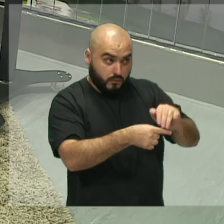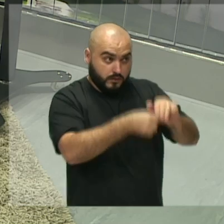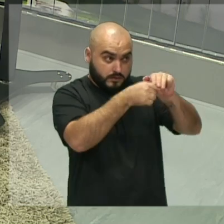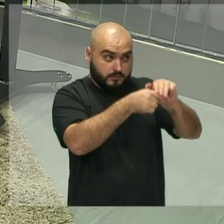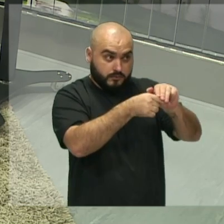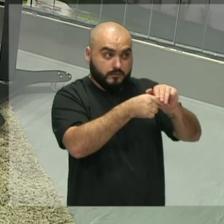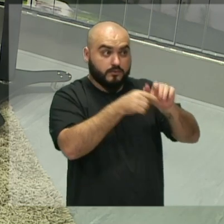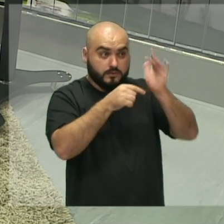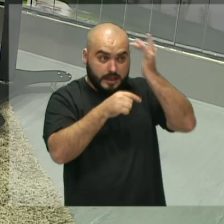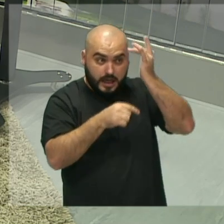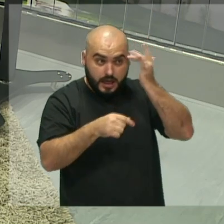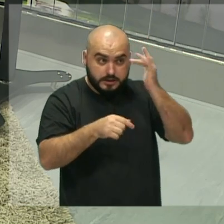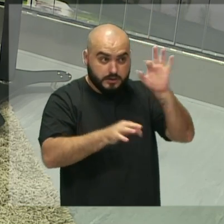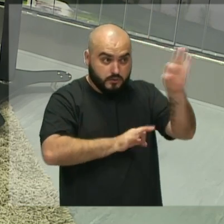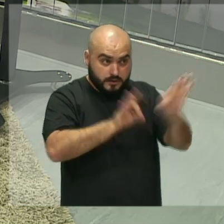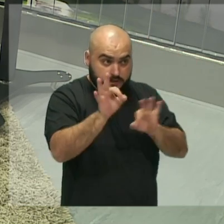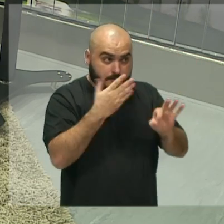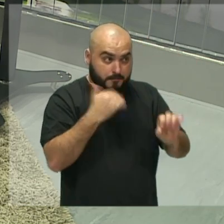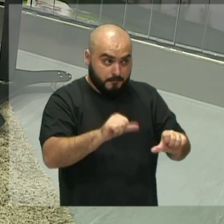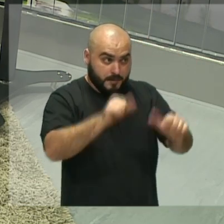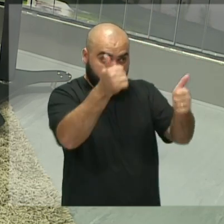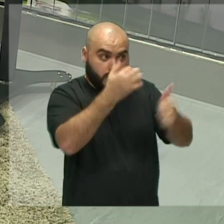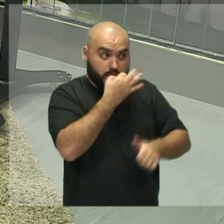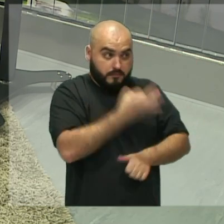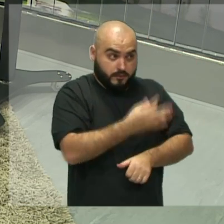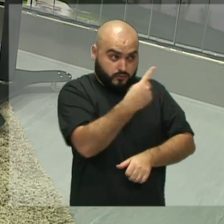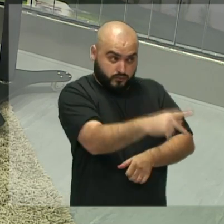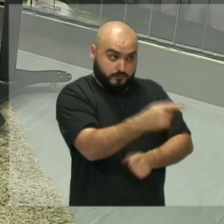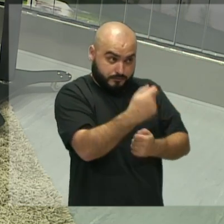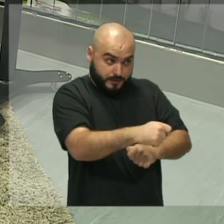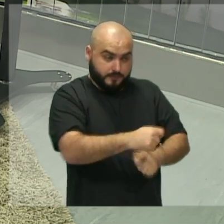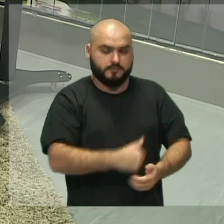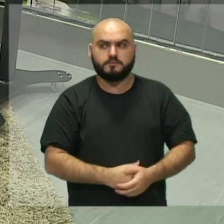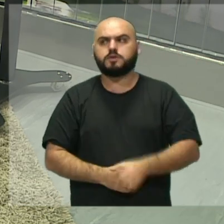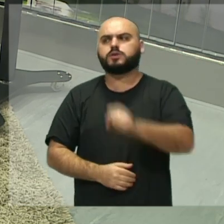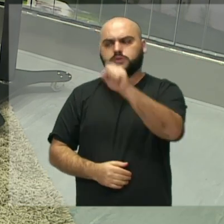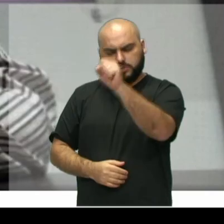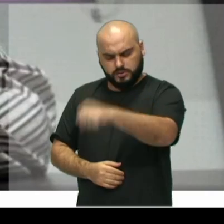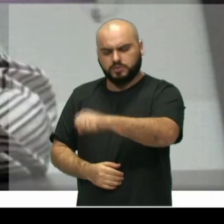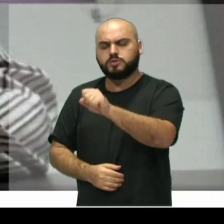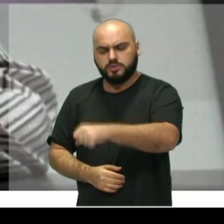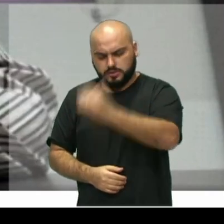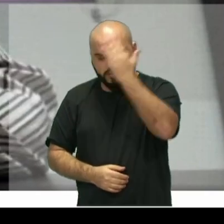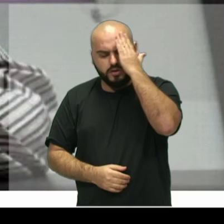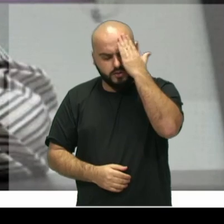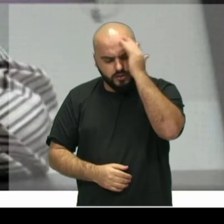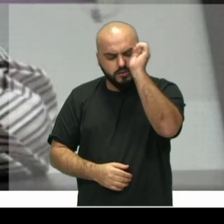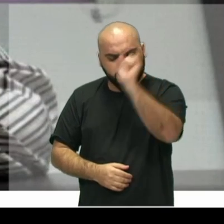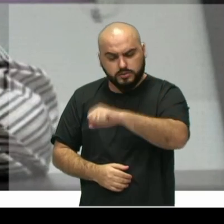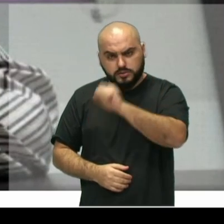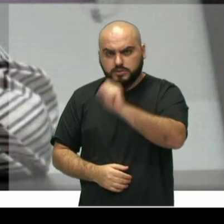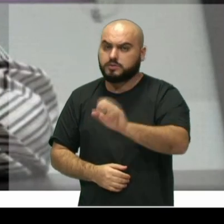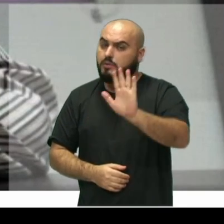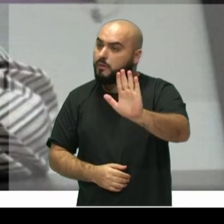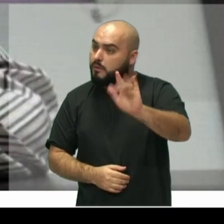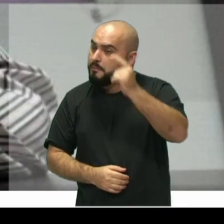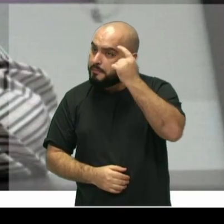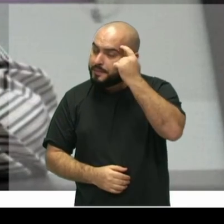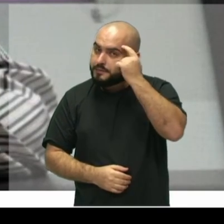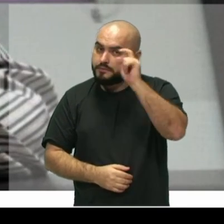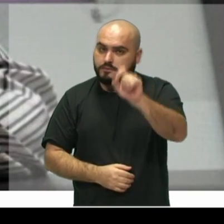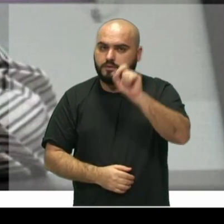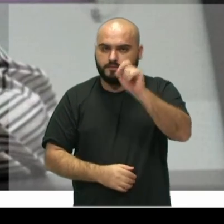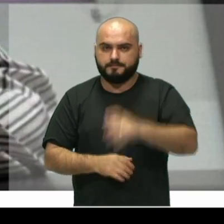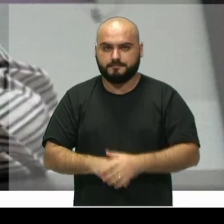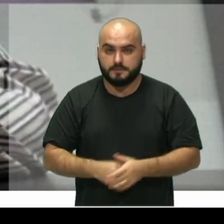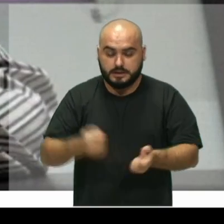melhor organizada, na sua opinião? Eu entendo que sim, Maurício. Eu penso que, sendo mesmo pelo